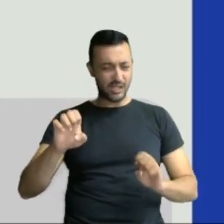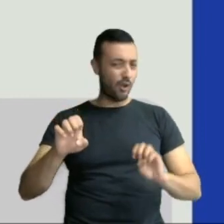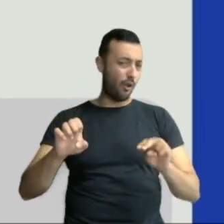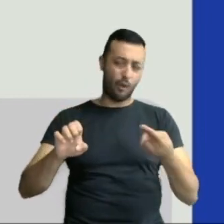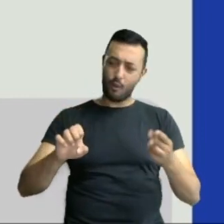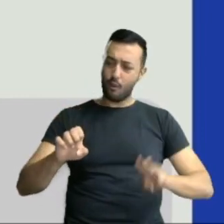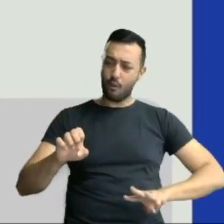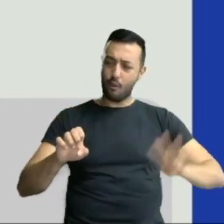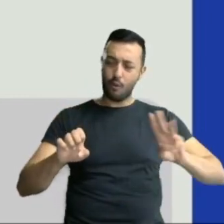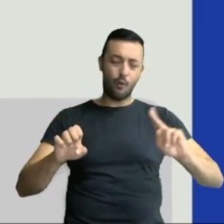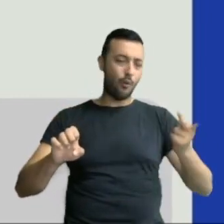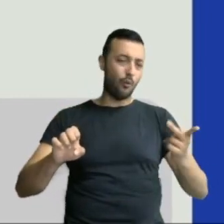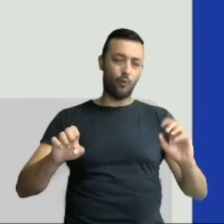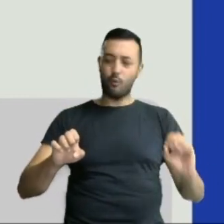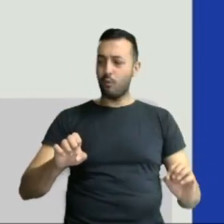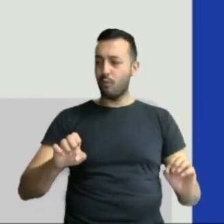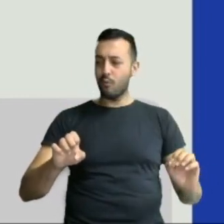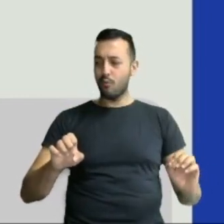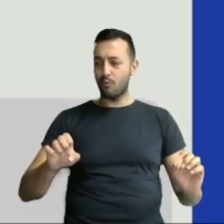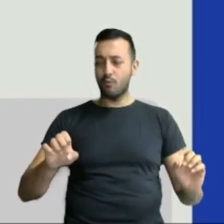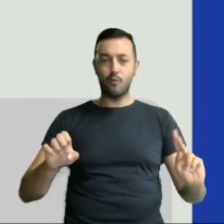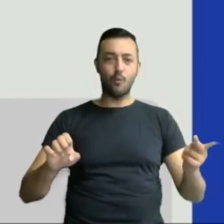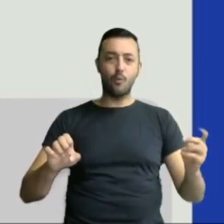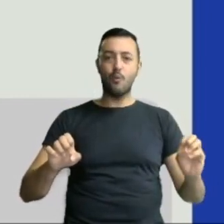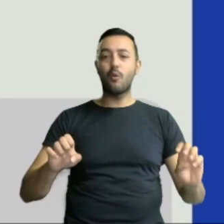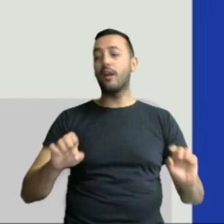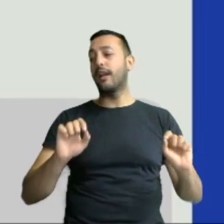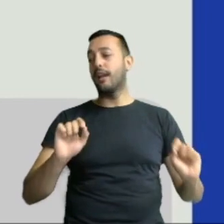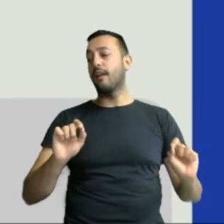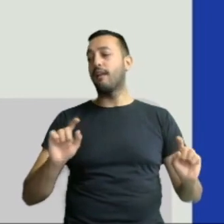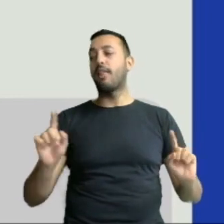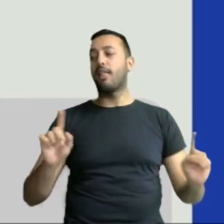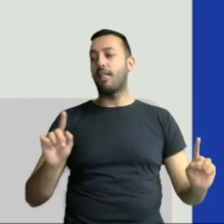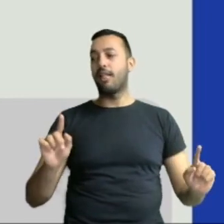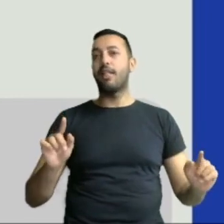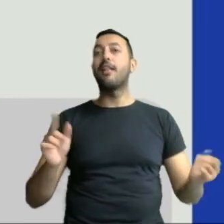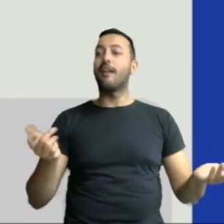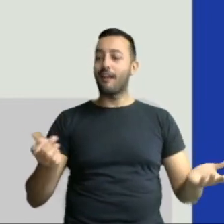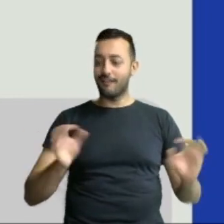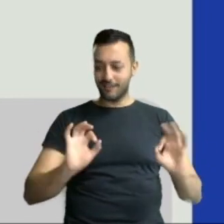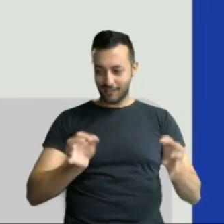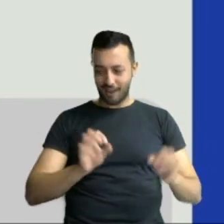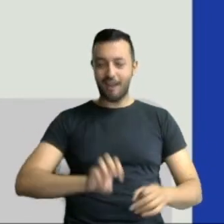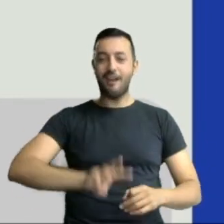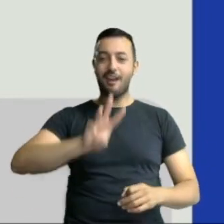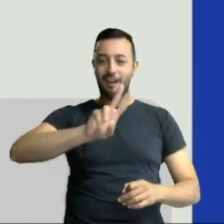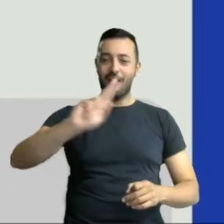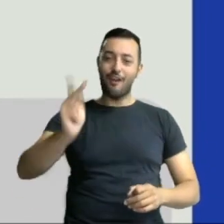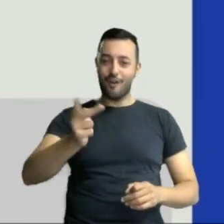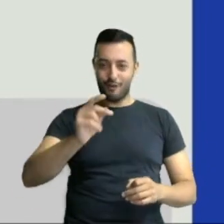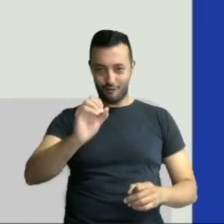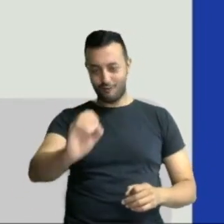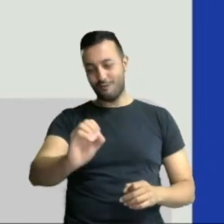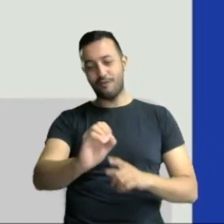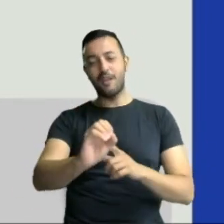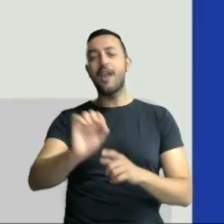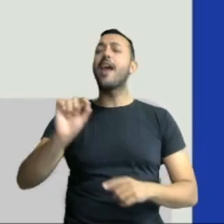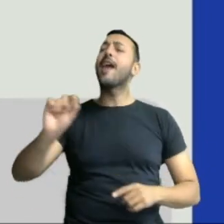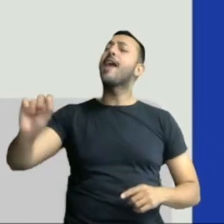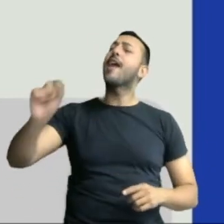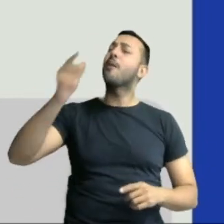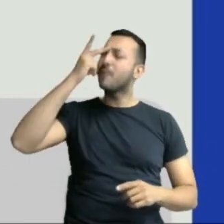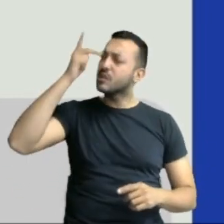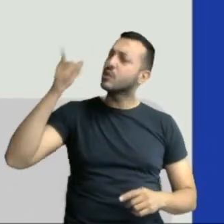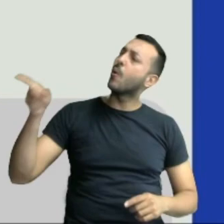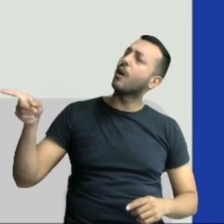o who, quem é aquela pessoa? Isso, muito bem. O who, quem é aquela